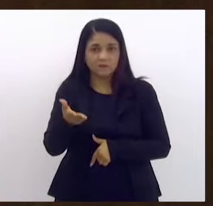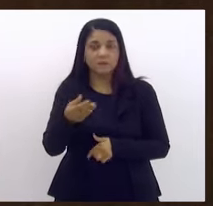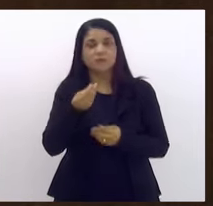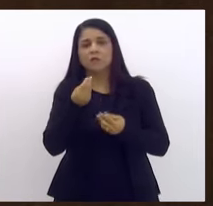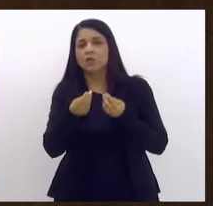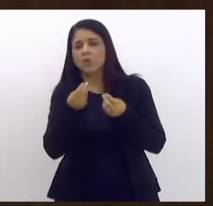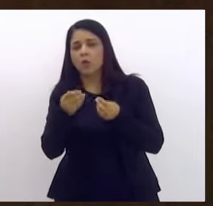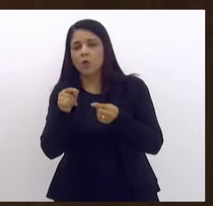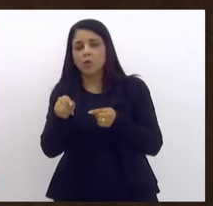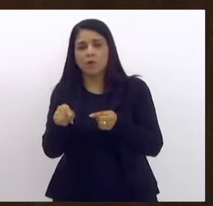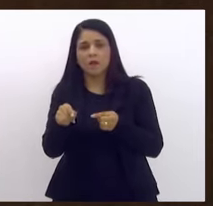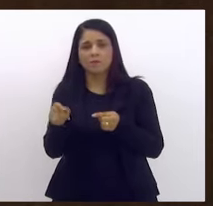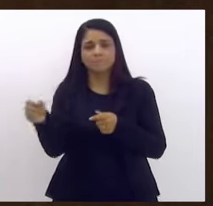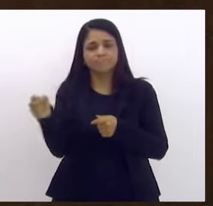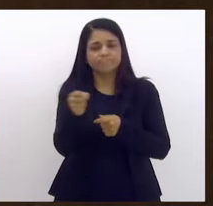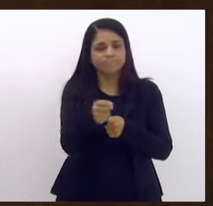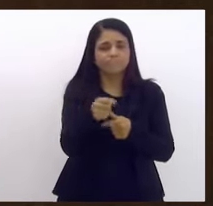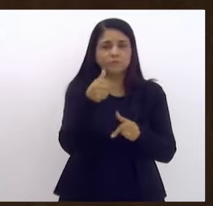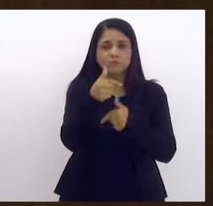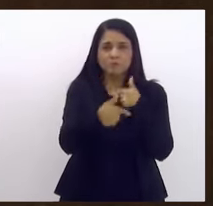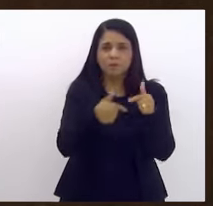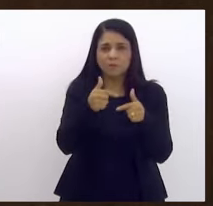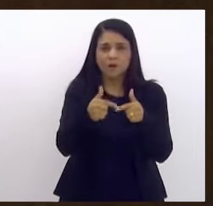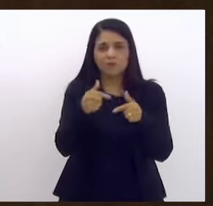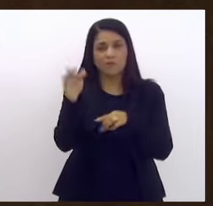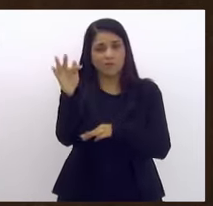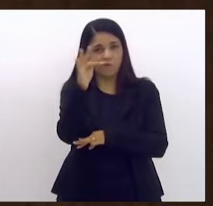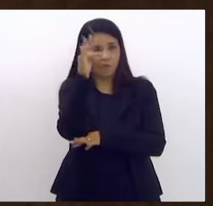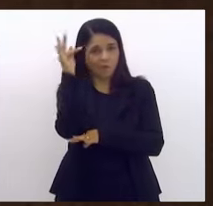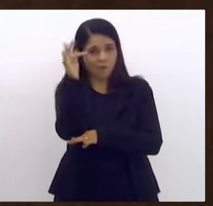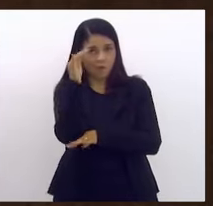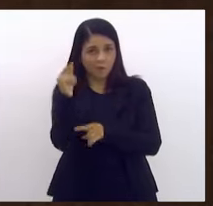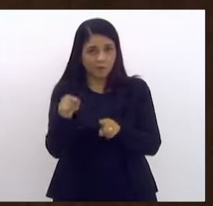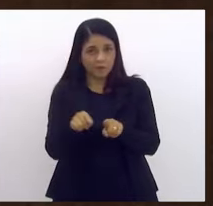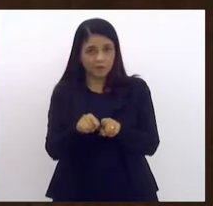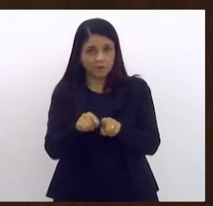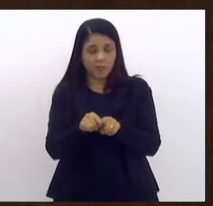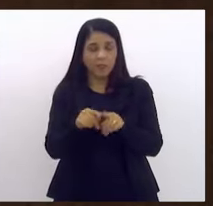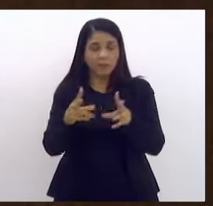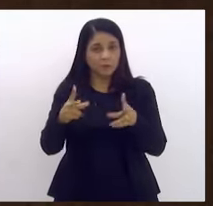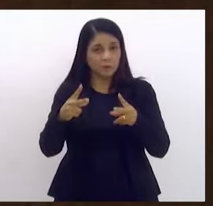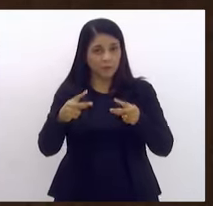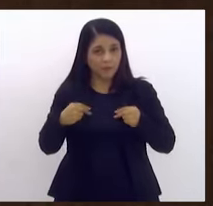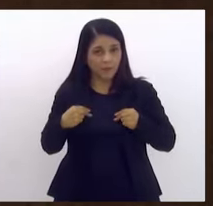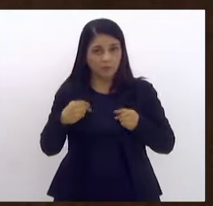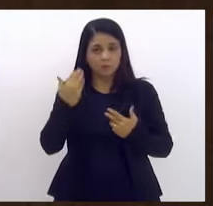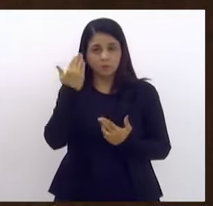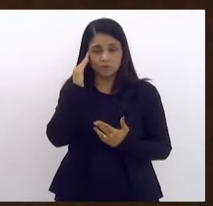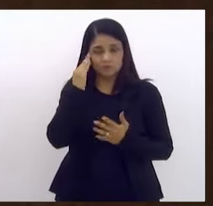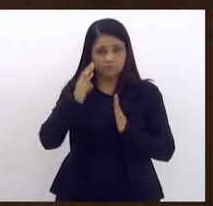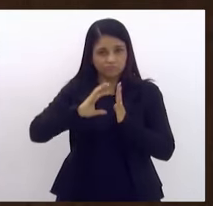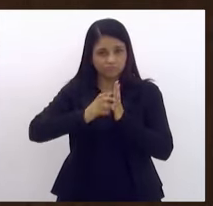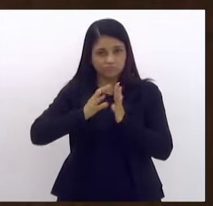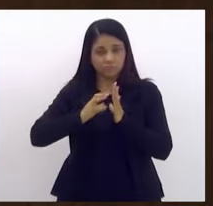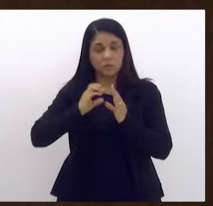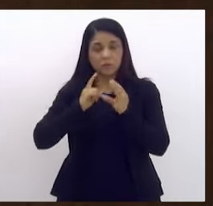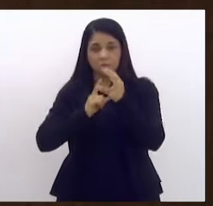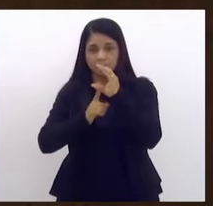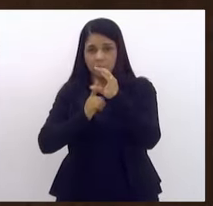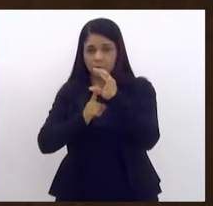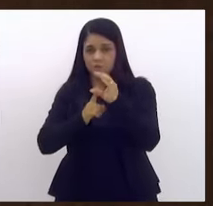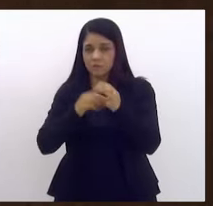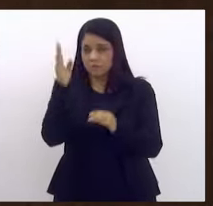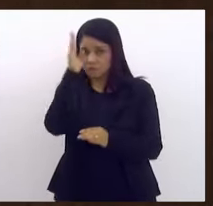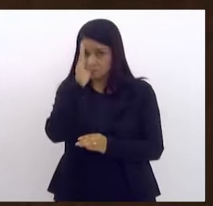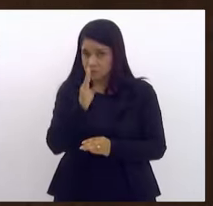são alijadas do mercado de trabalho formal. E, portanto, no mérito, o entendimento do Partido Comunista do Brasil é que faz